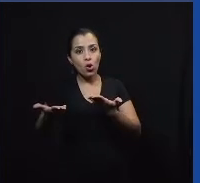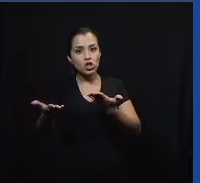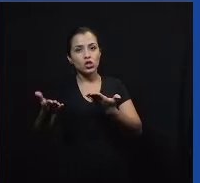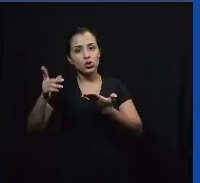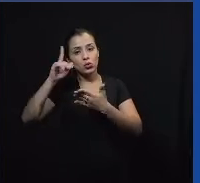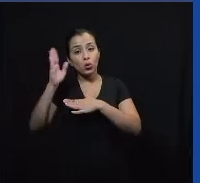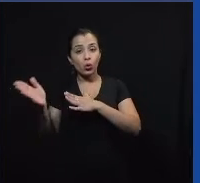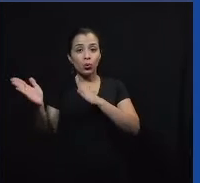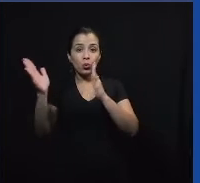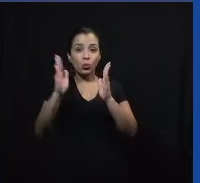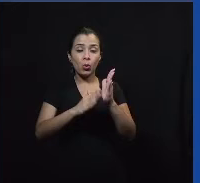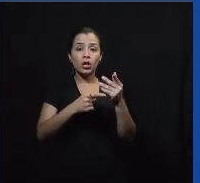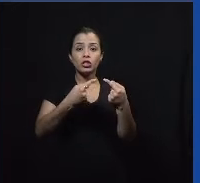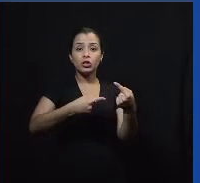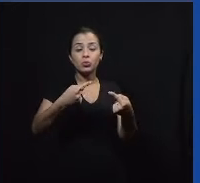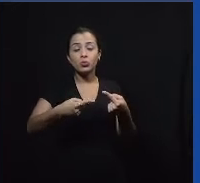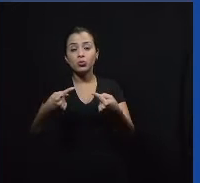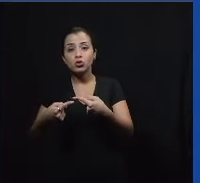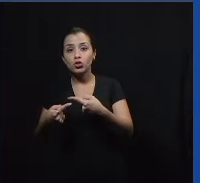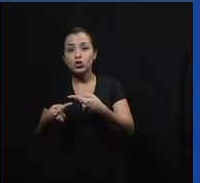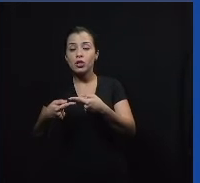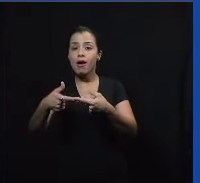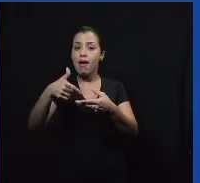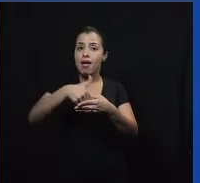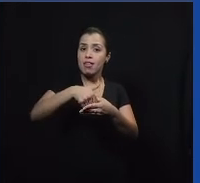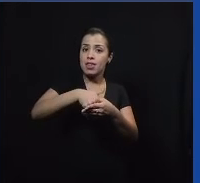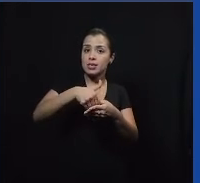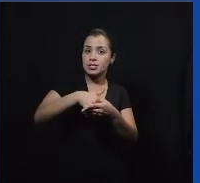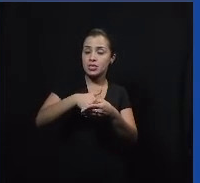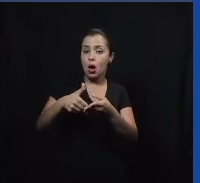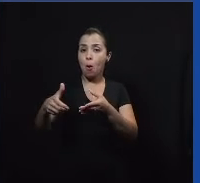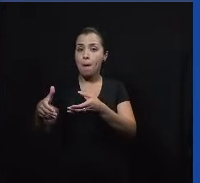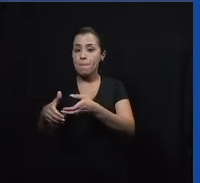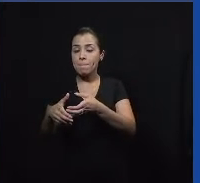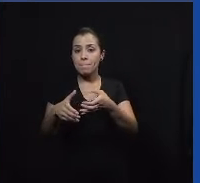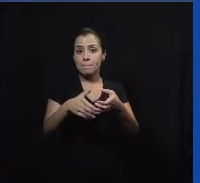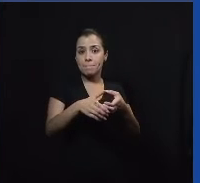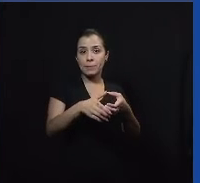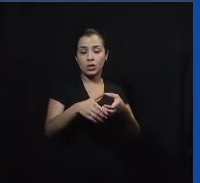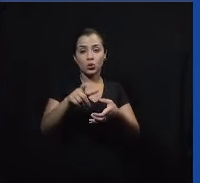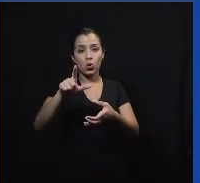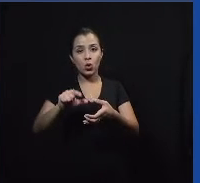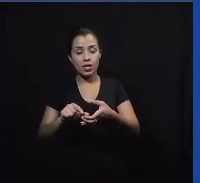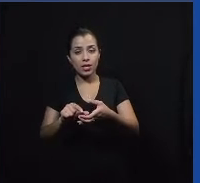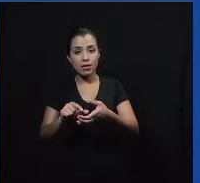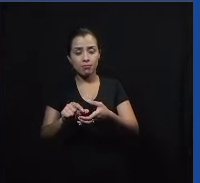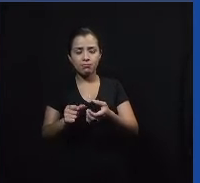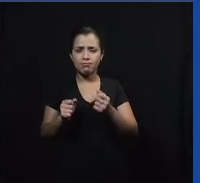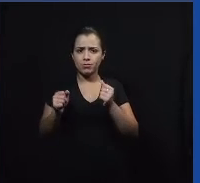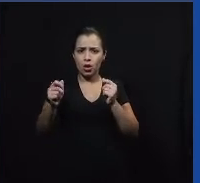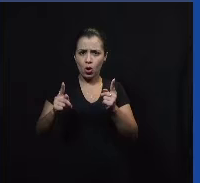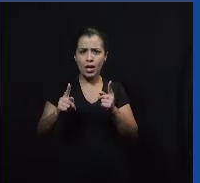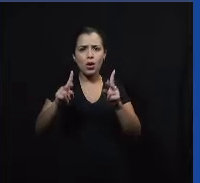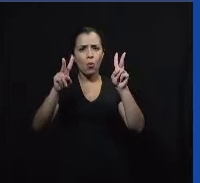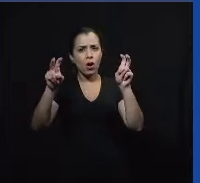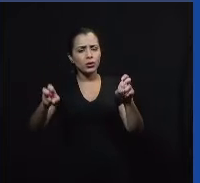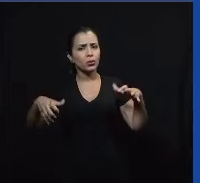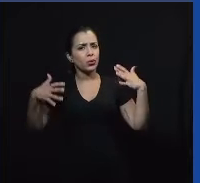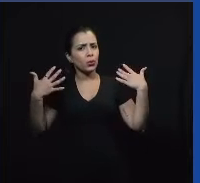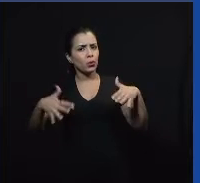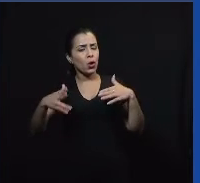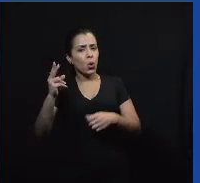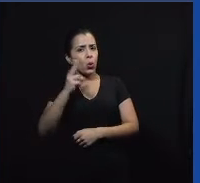social, representação de minorias, eleições. Mas e aí? Eu entendo que o assunto é urgente, eu entendo que isso é um